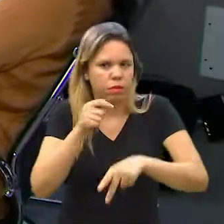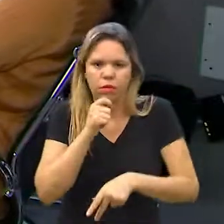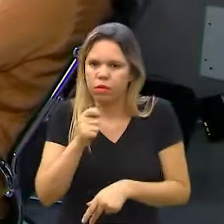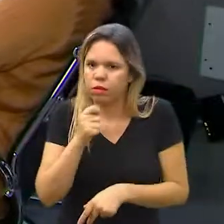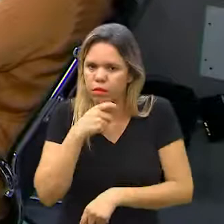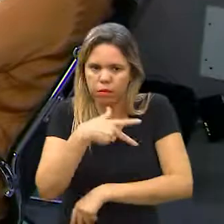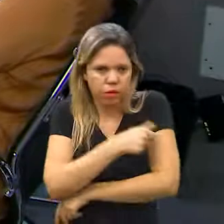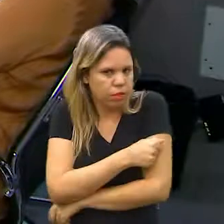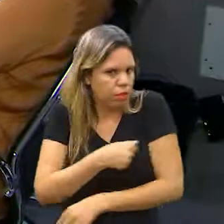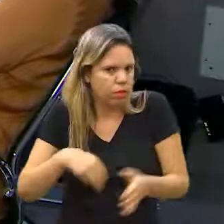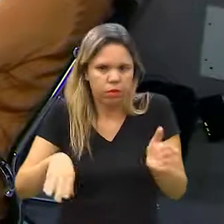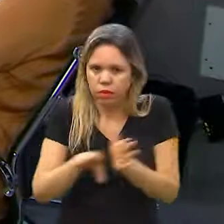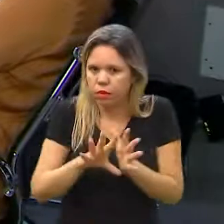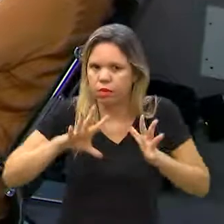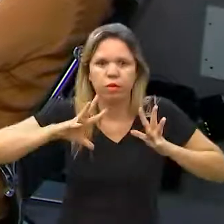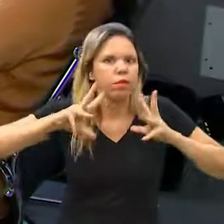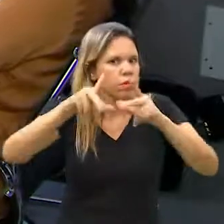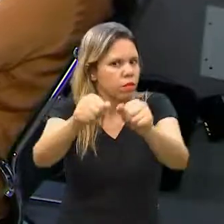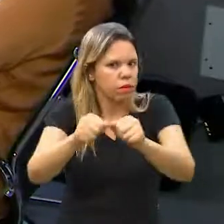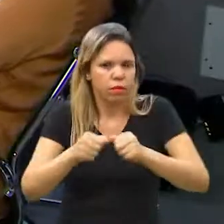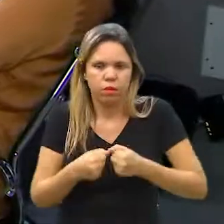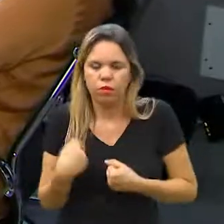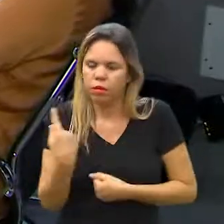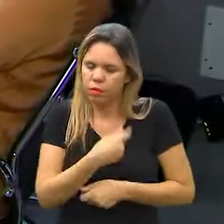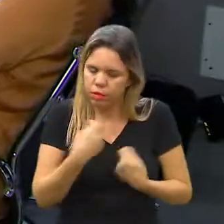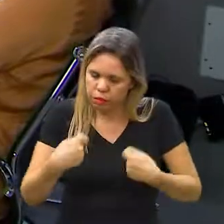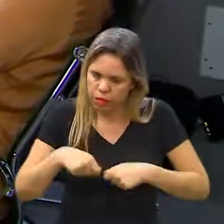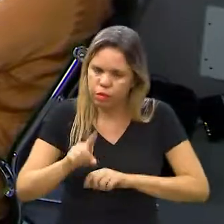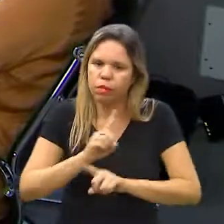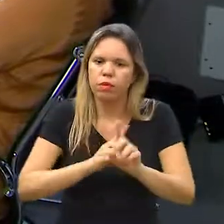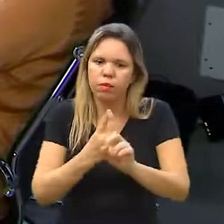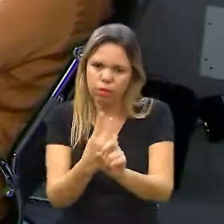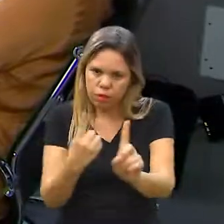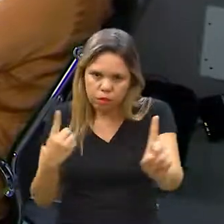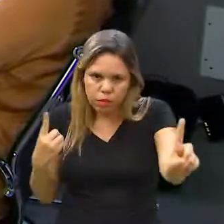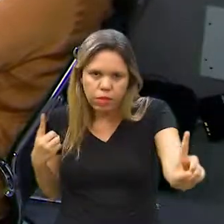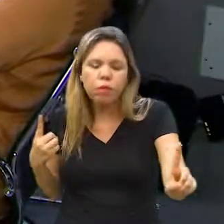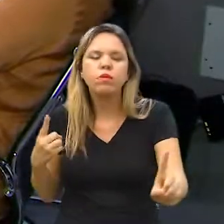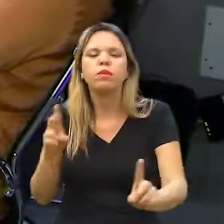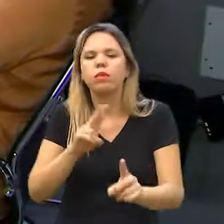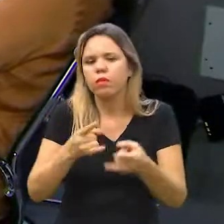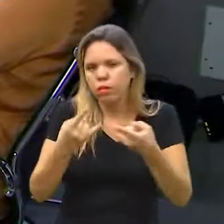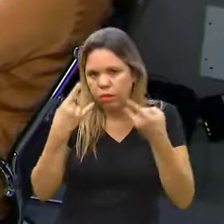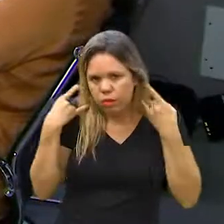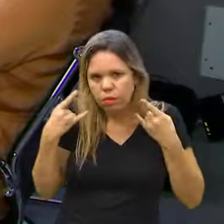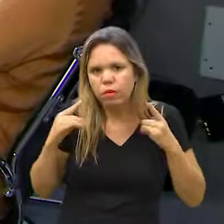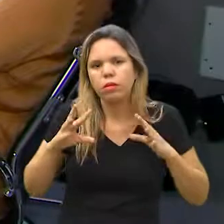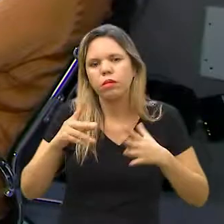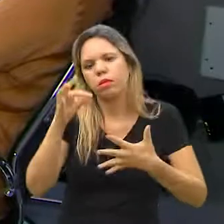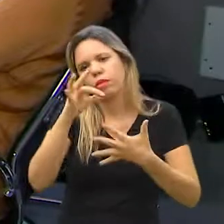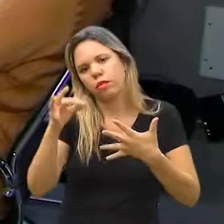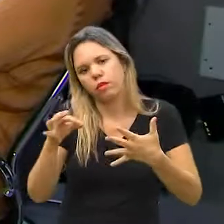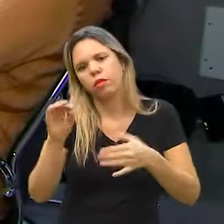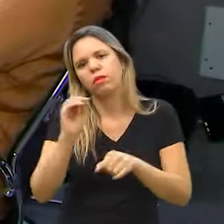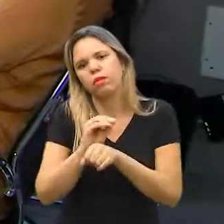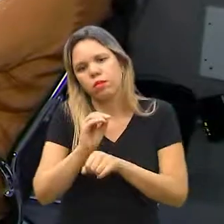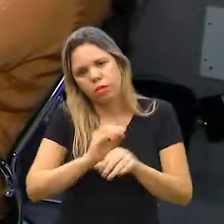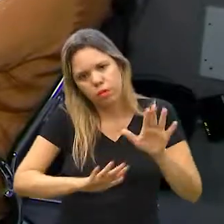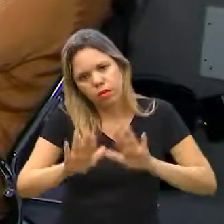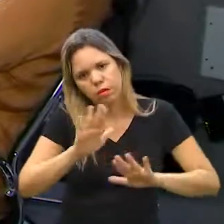todos encontra essa vacina não chegar para todo mundo nós teremos que manter o distanciamento uso de máscaras todos esses cuidados